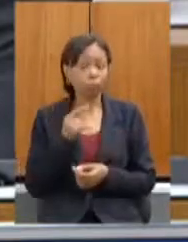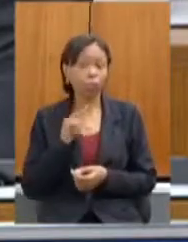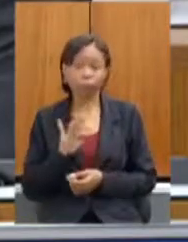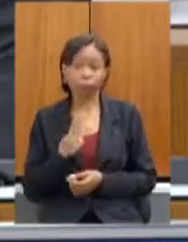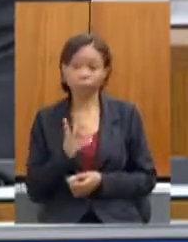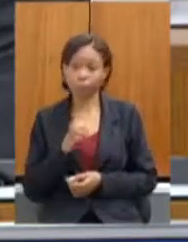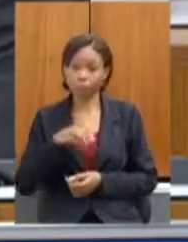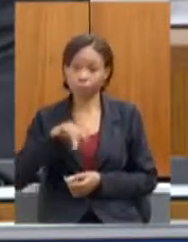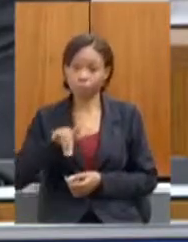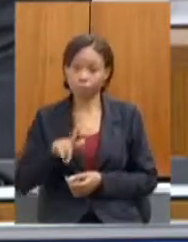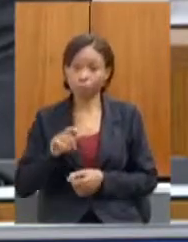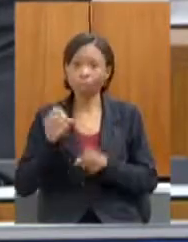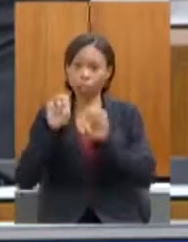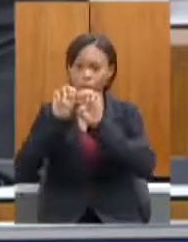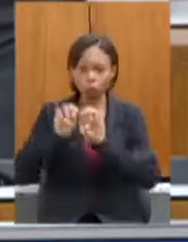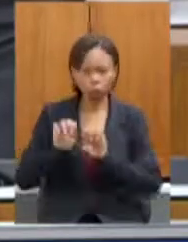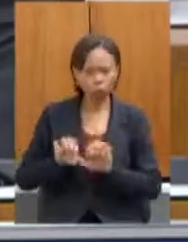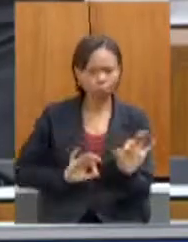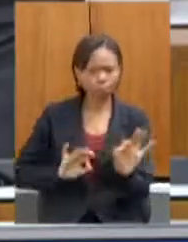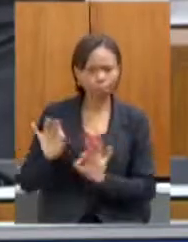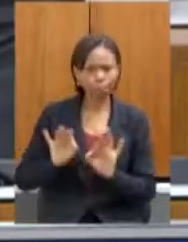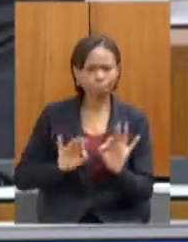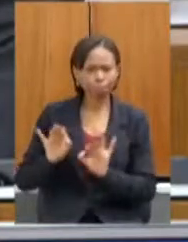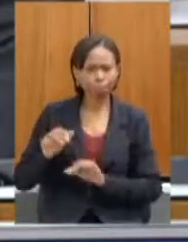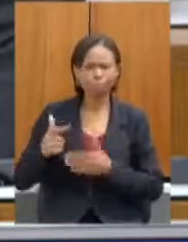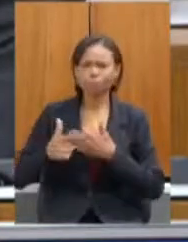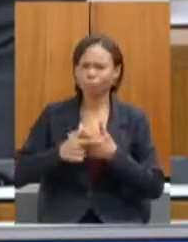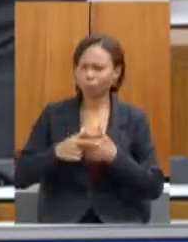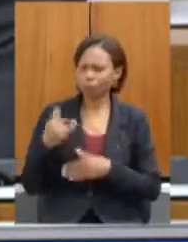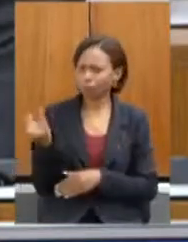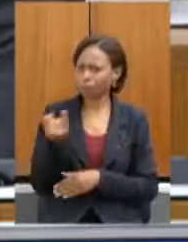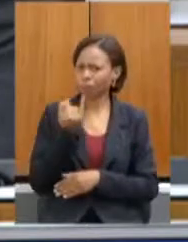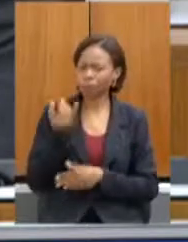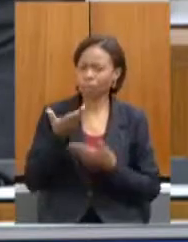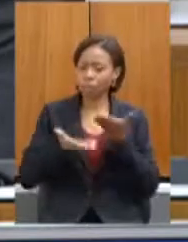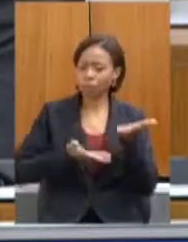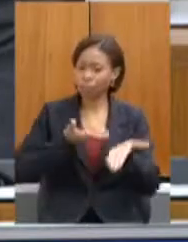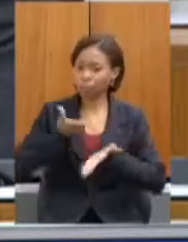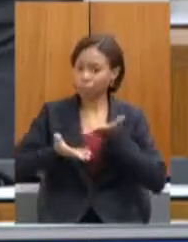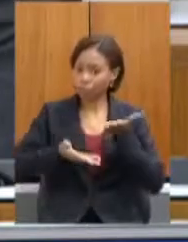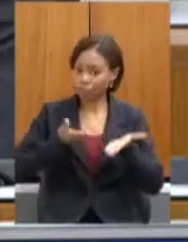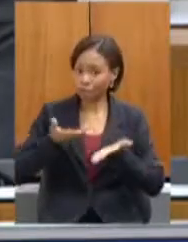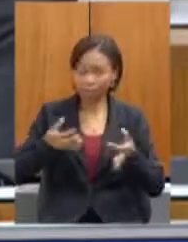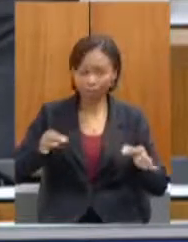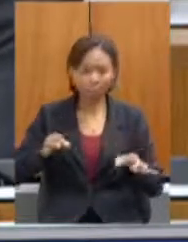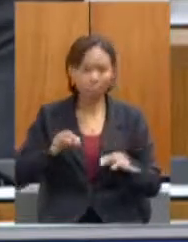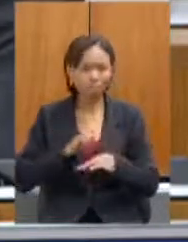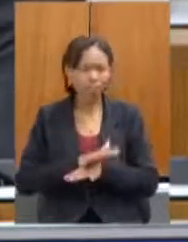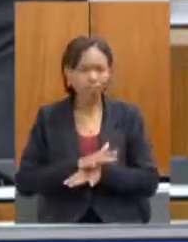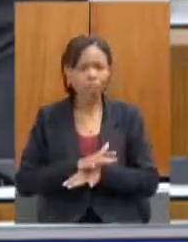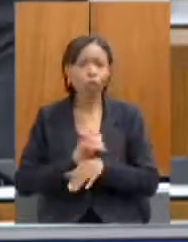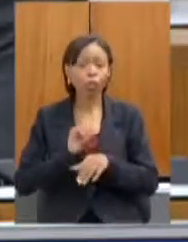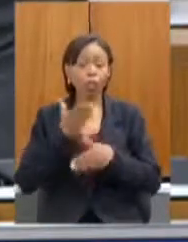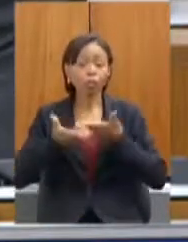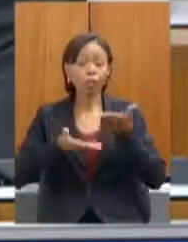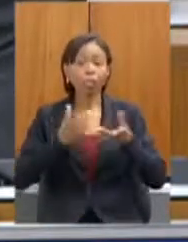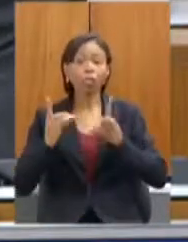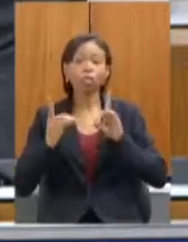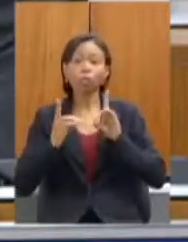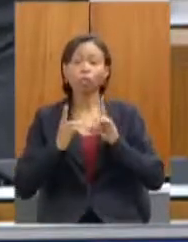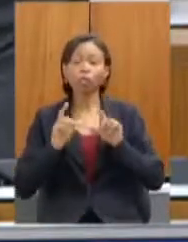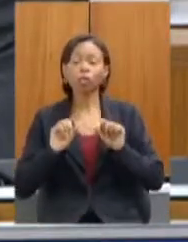foi feita no plano de capacidade plena na no atendimento da cor 2019 na região